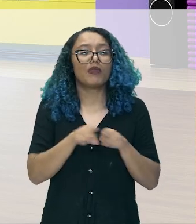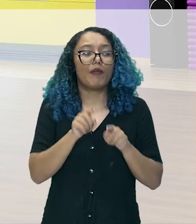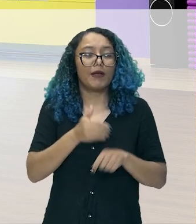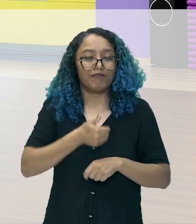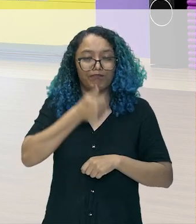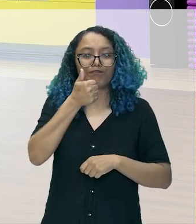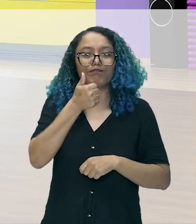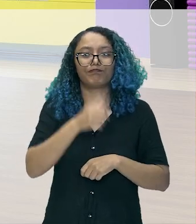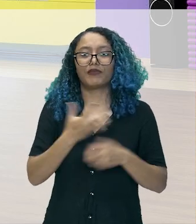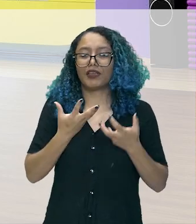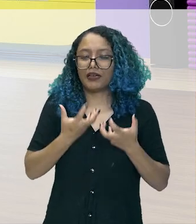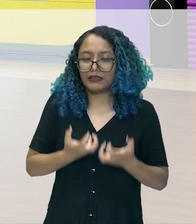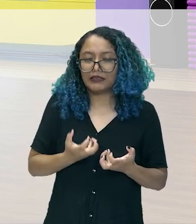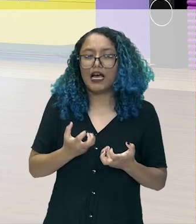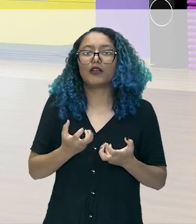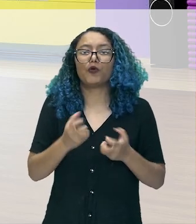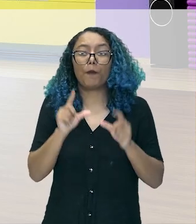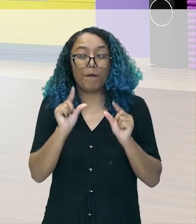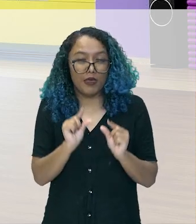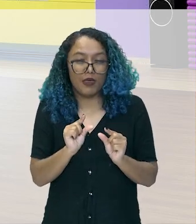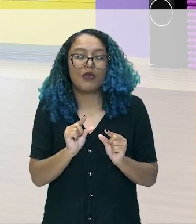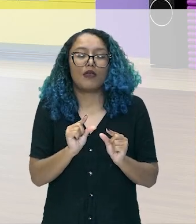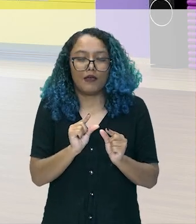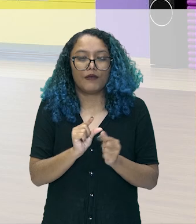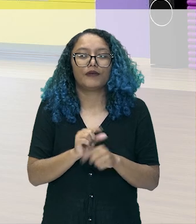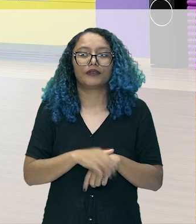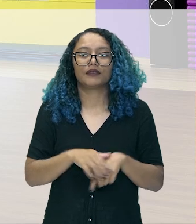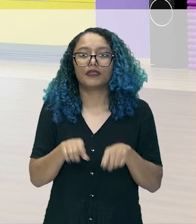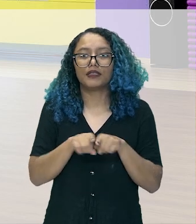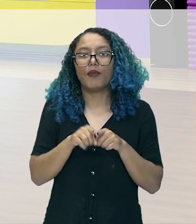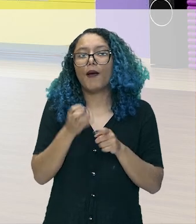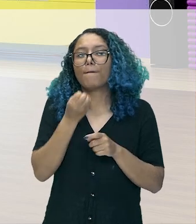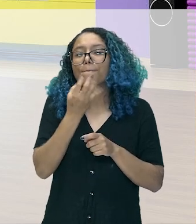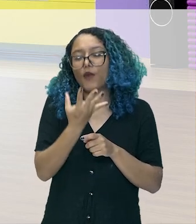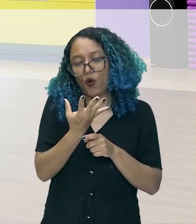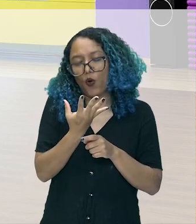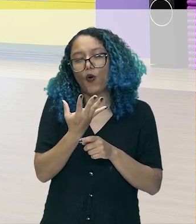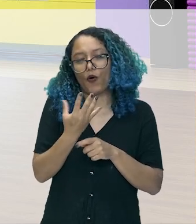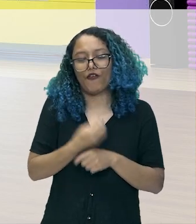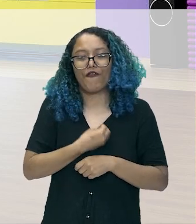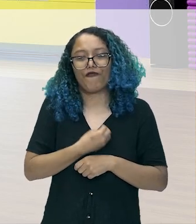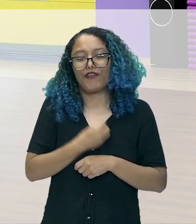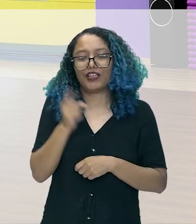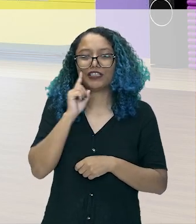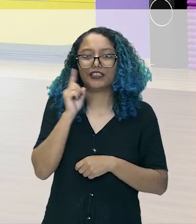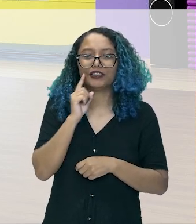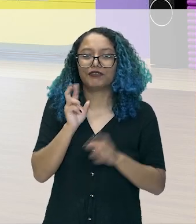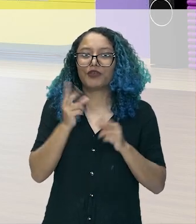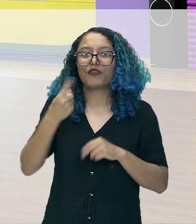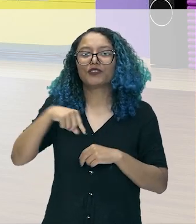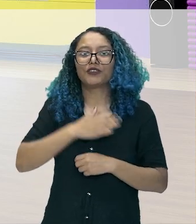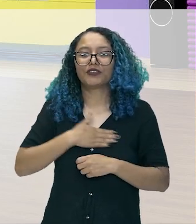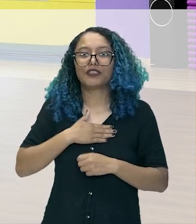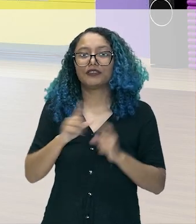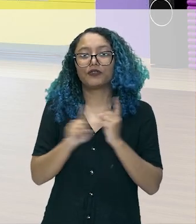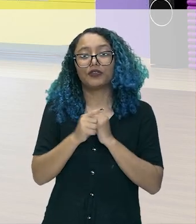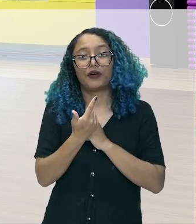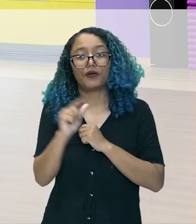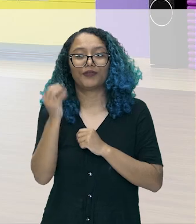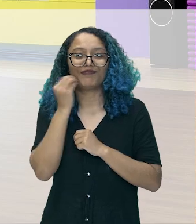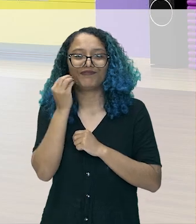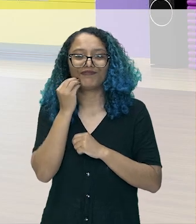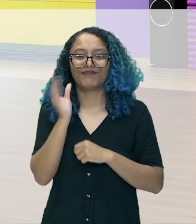Voltou. Muito bem aí. Dá vontade de continuar, né? Mas a gente vai finalizando por aqui. Eu espero que